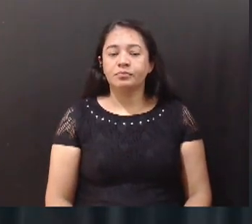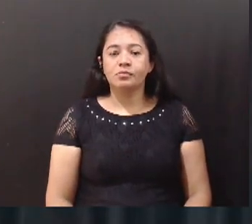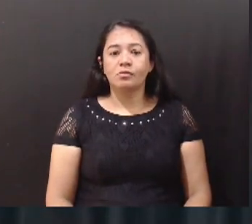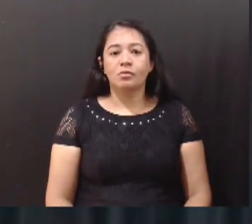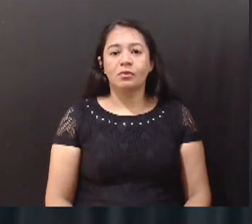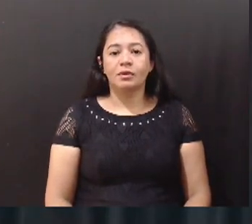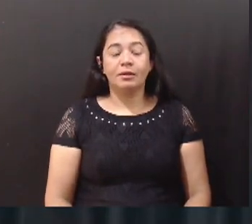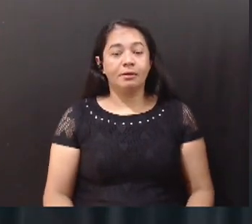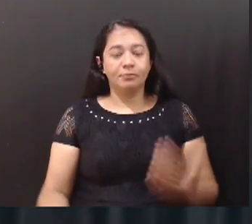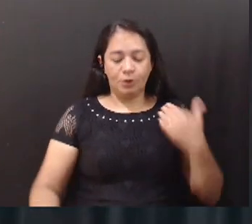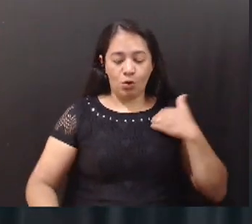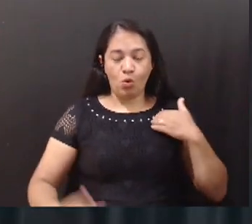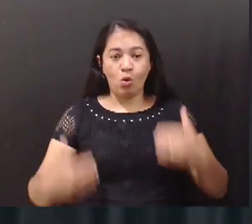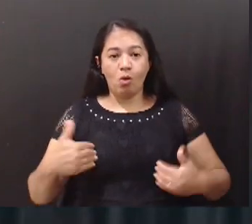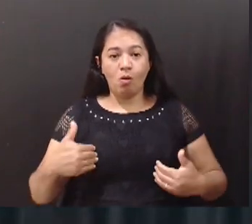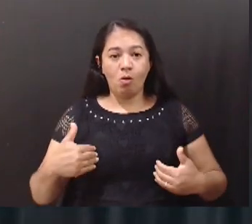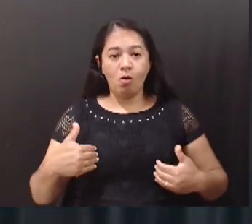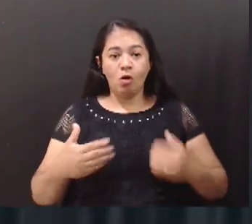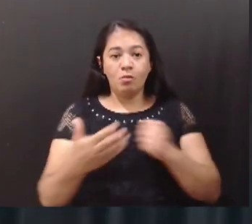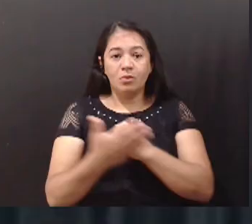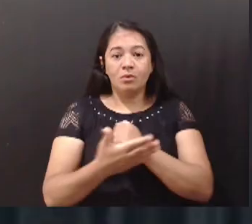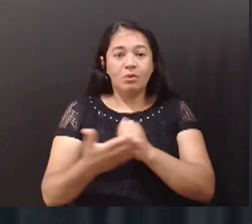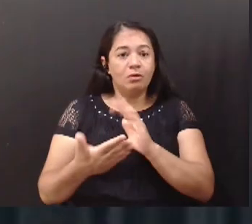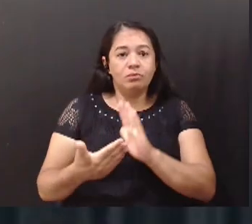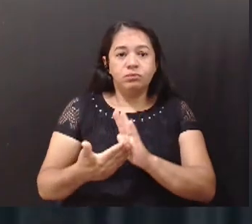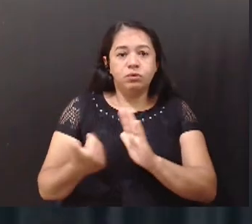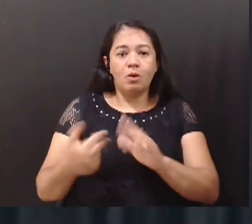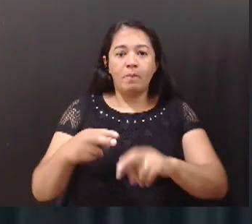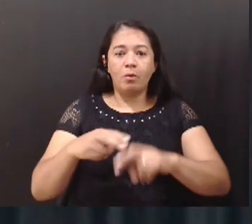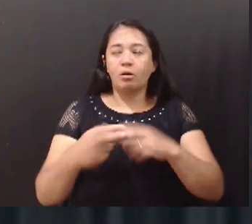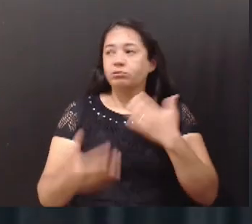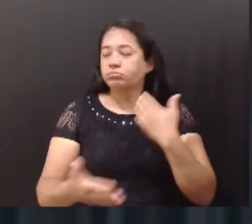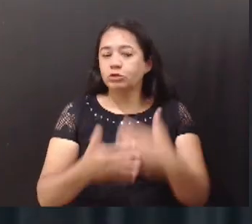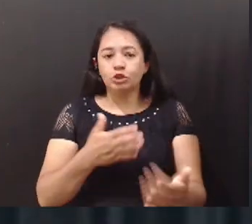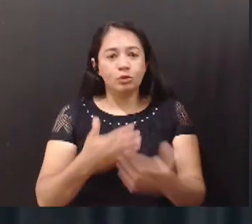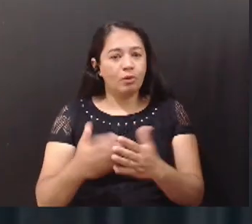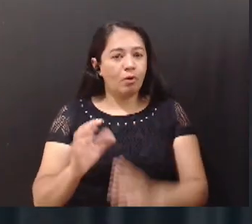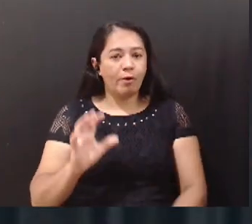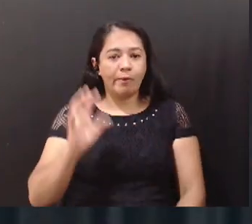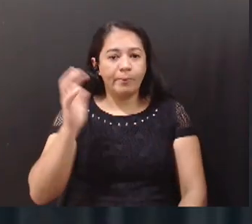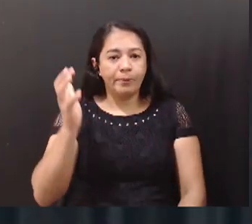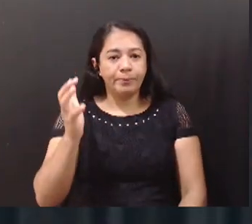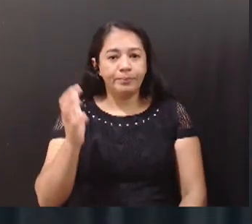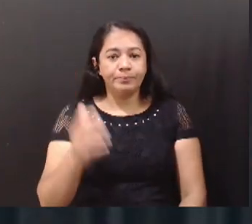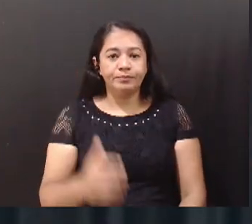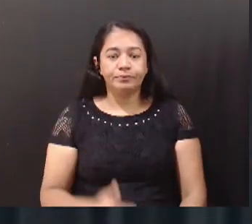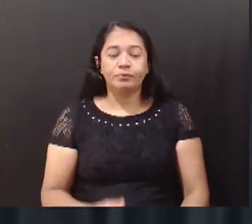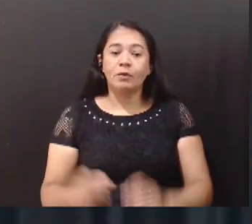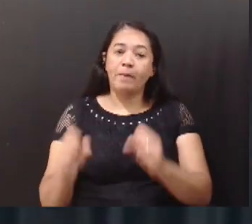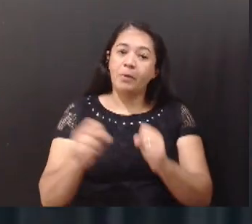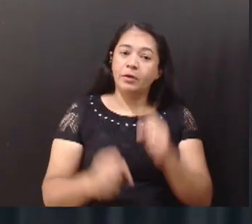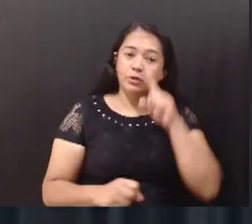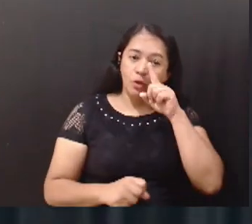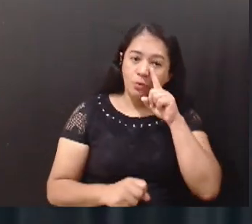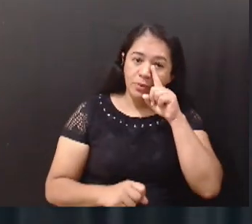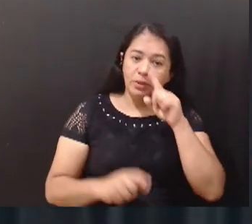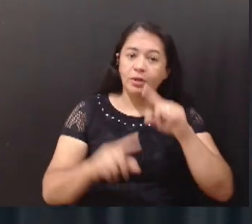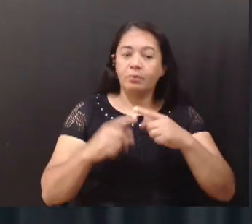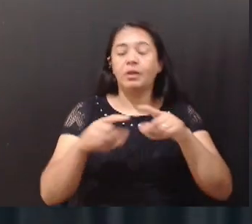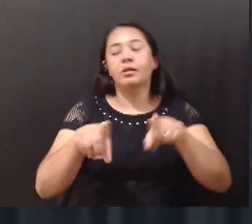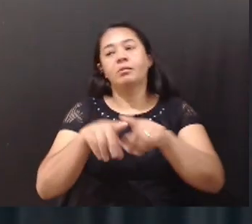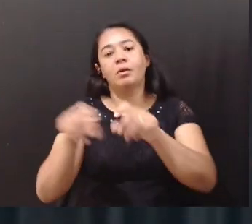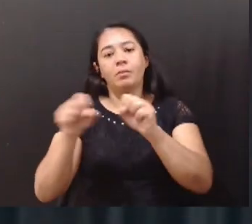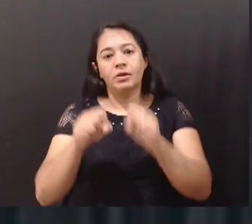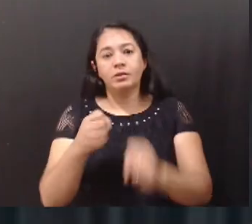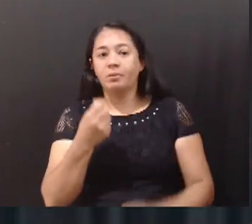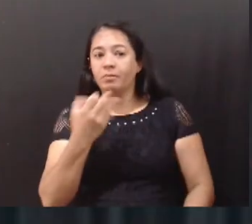corpo desse basal com alguma ameaça de alguma natureza, sim. E entenda, pode ser uma ameaça, mas pode ser uma coisa boa também. Como é que você fica antes de